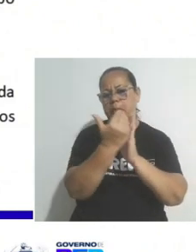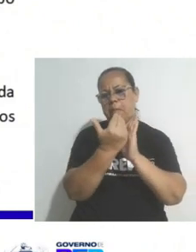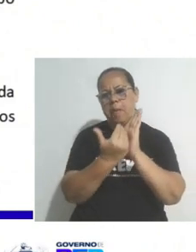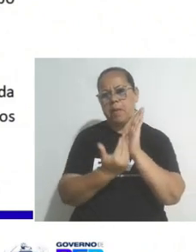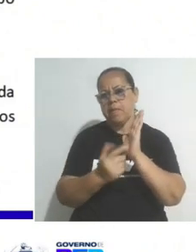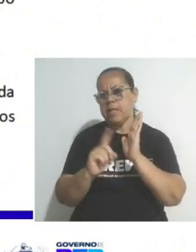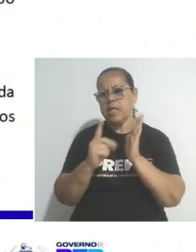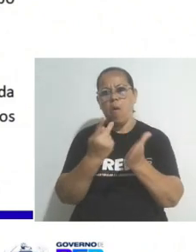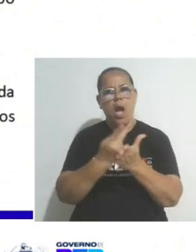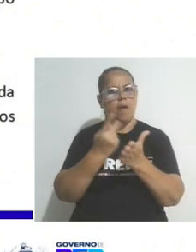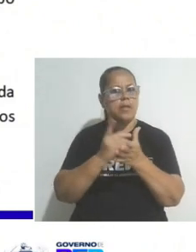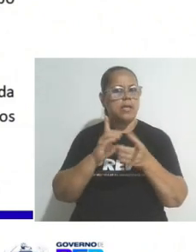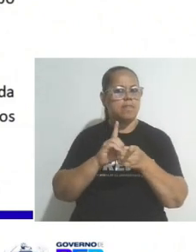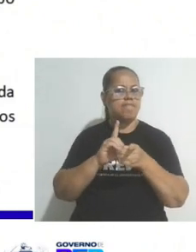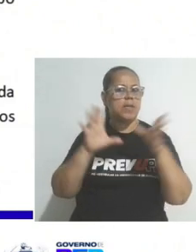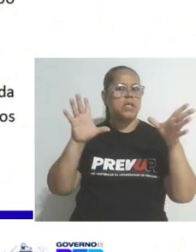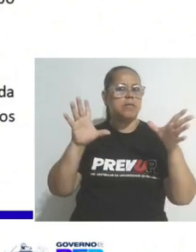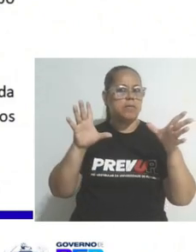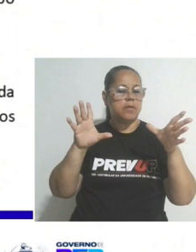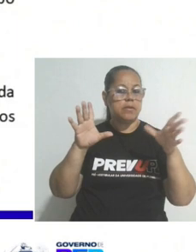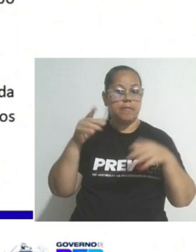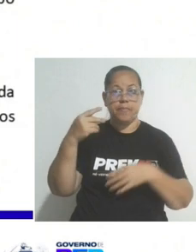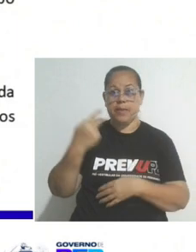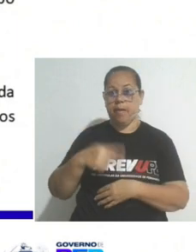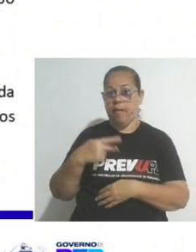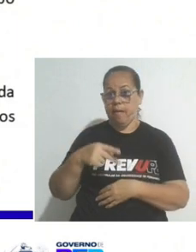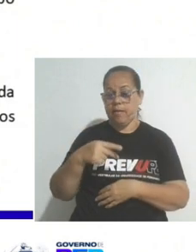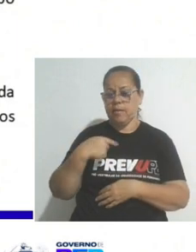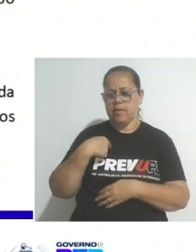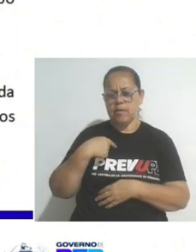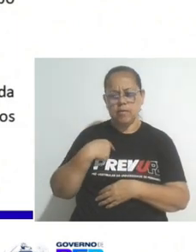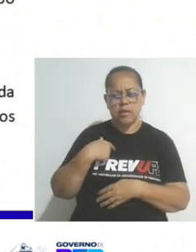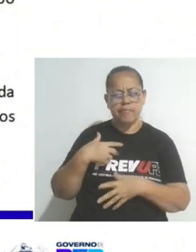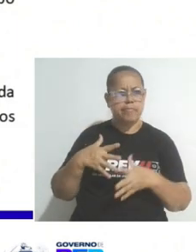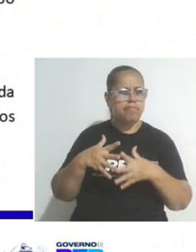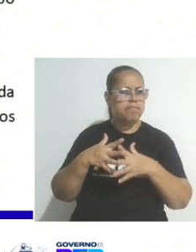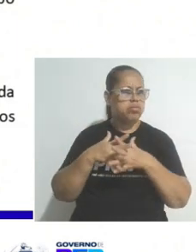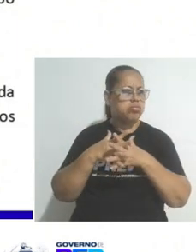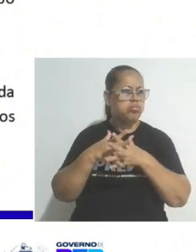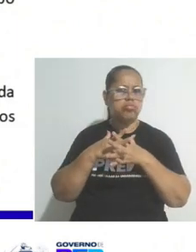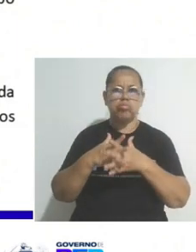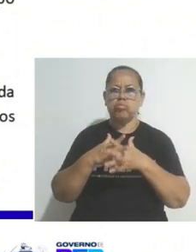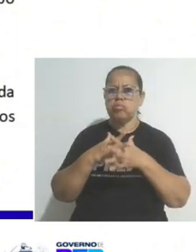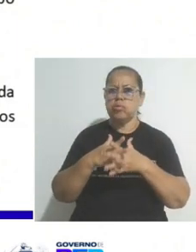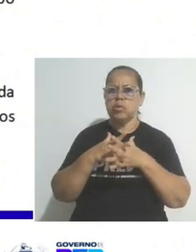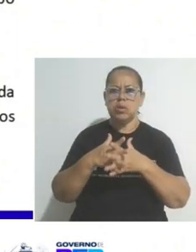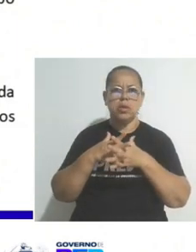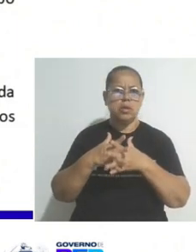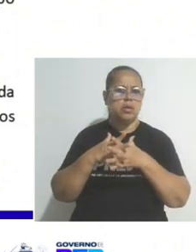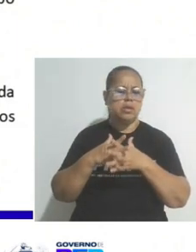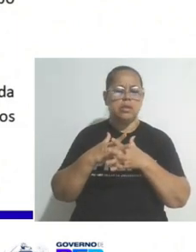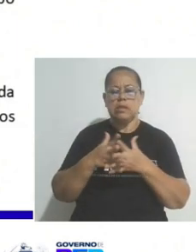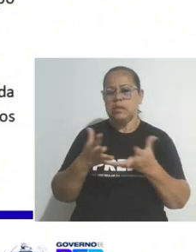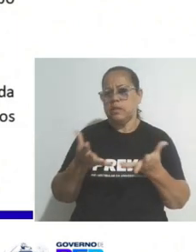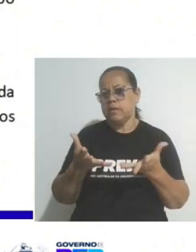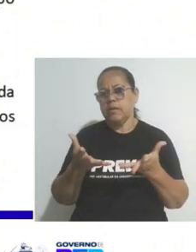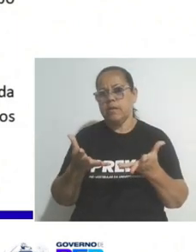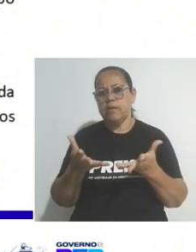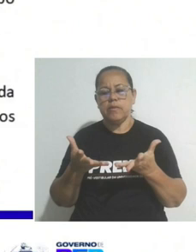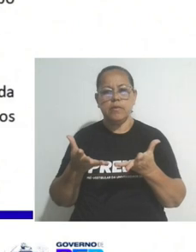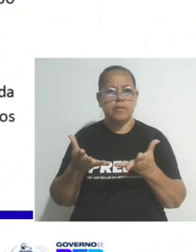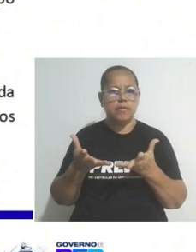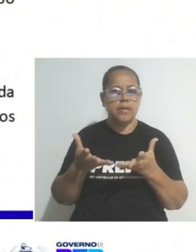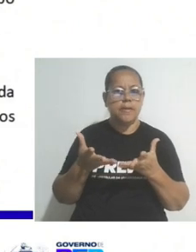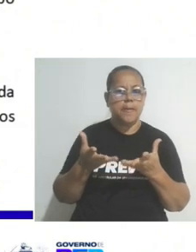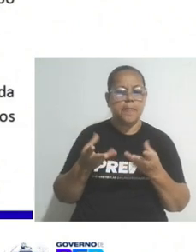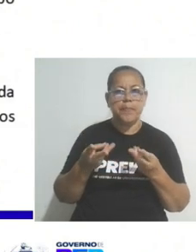ocorrem em democracias maduras aqui há uma confusão de afirmações dentro do